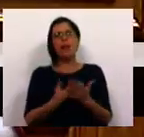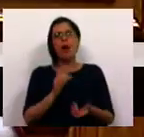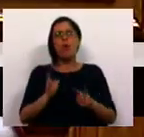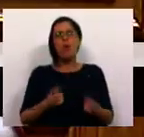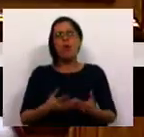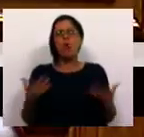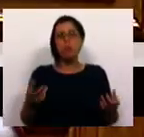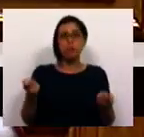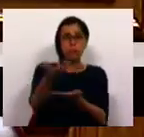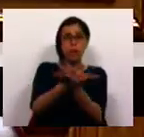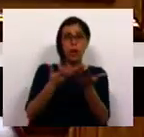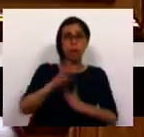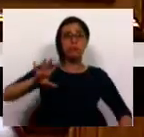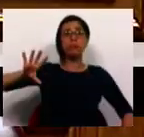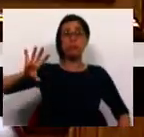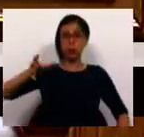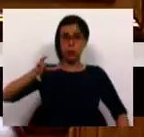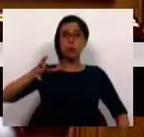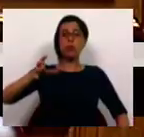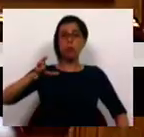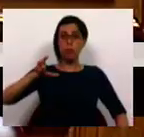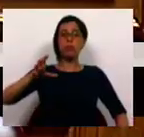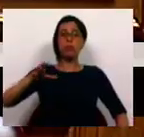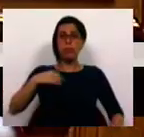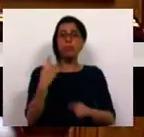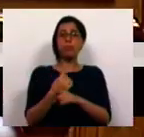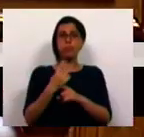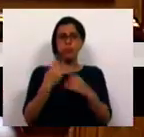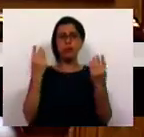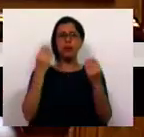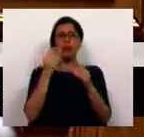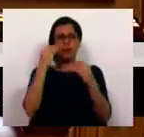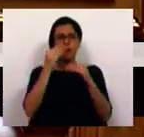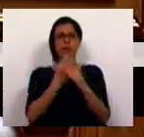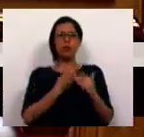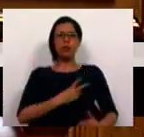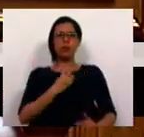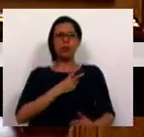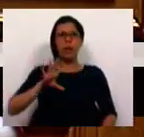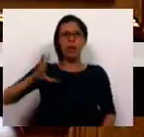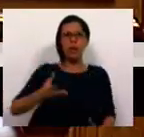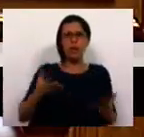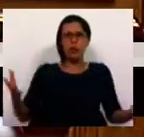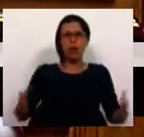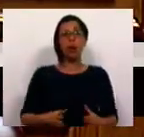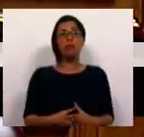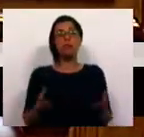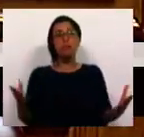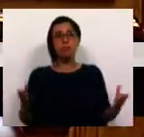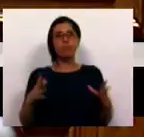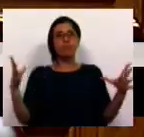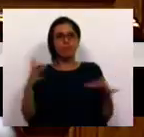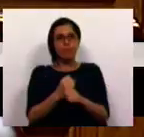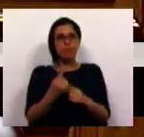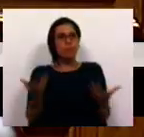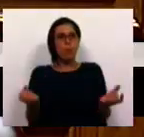resultou para a economia da região e designadamente também para o ensino superior da região, como a